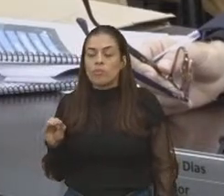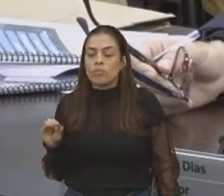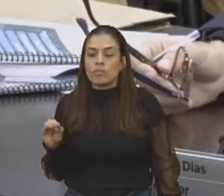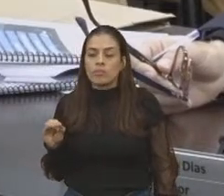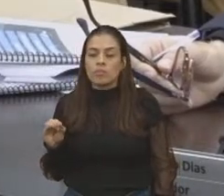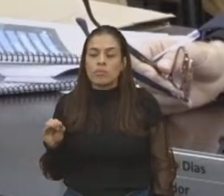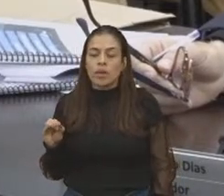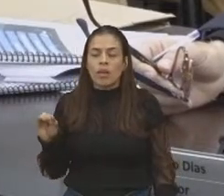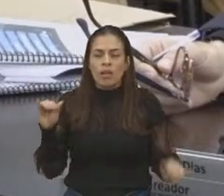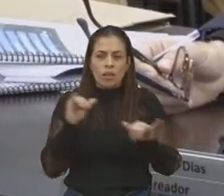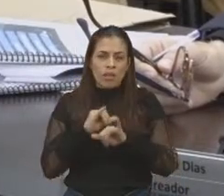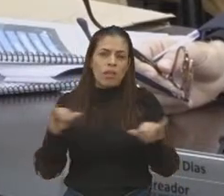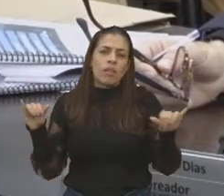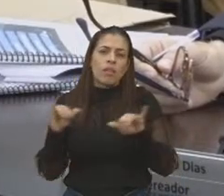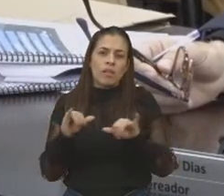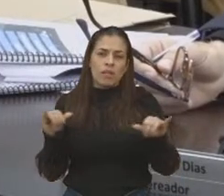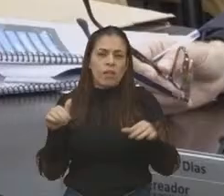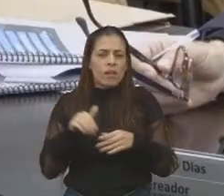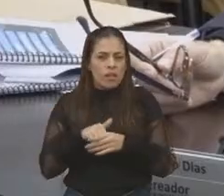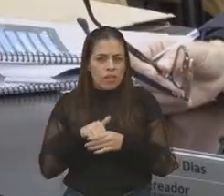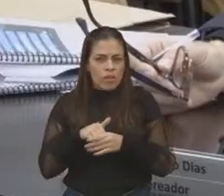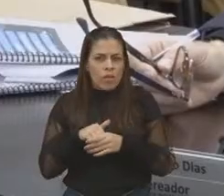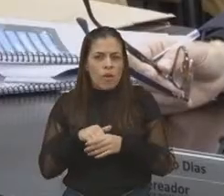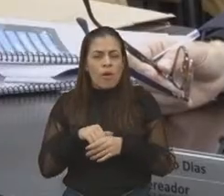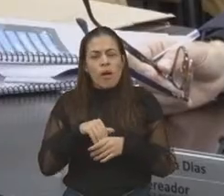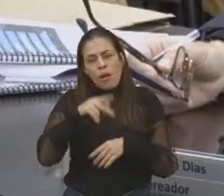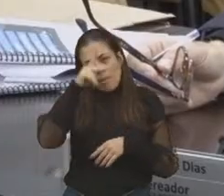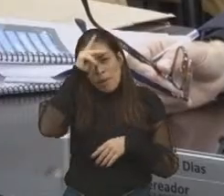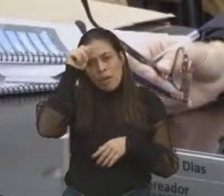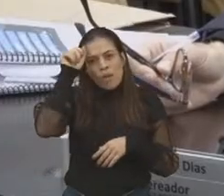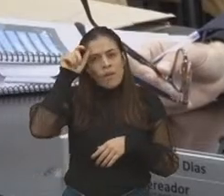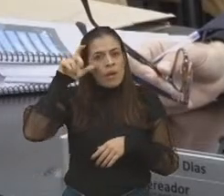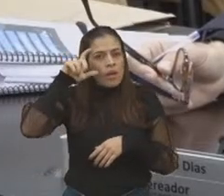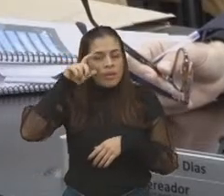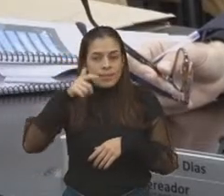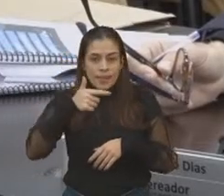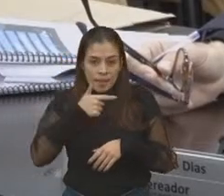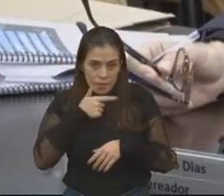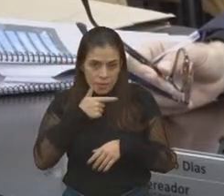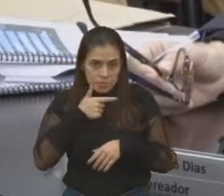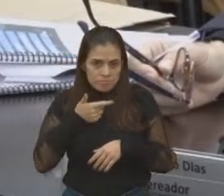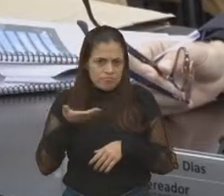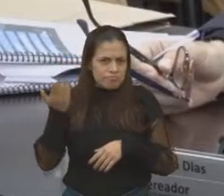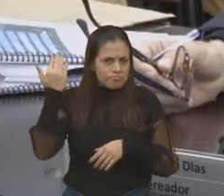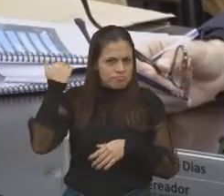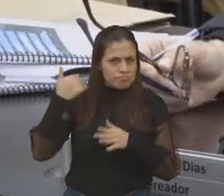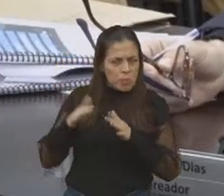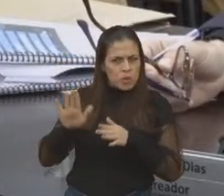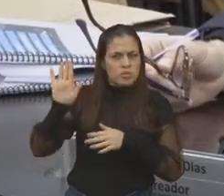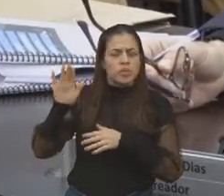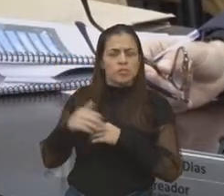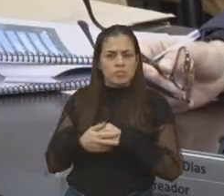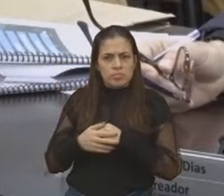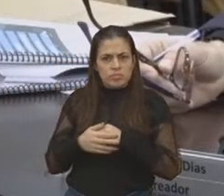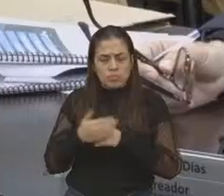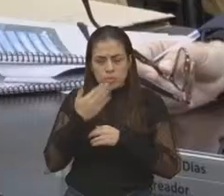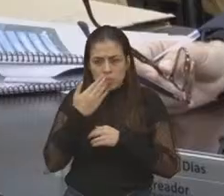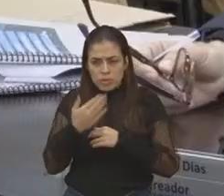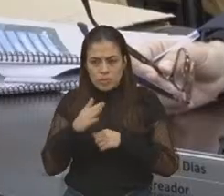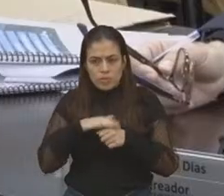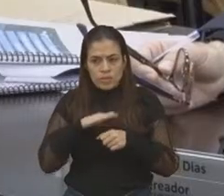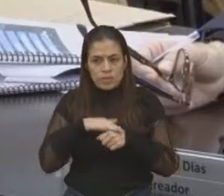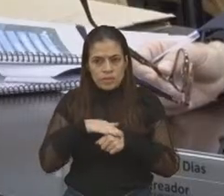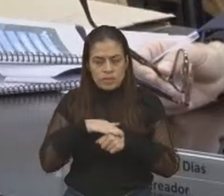Nas eleições, o prefeito Celso, então candidato, prometeu que ia fazer o pronto-socorro ao lado de Santa Casa,